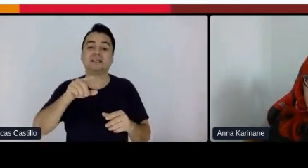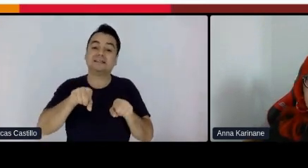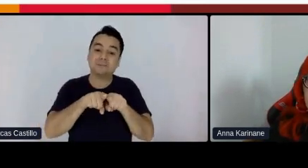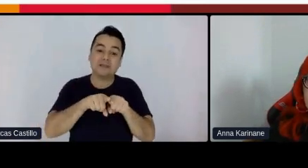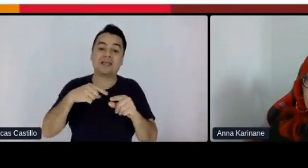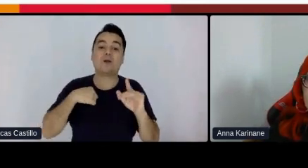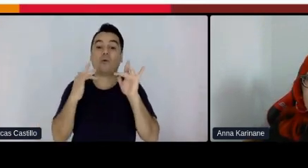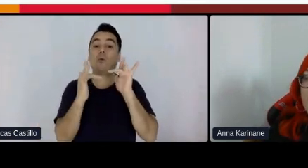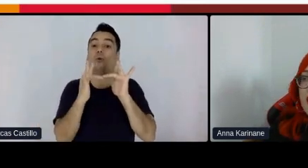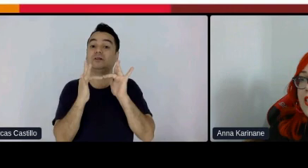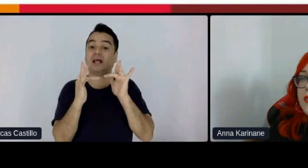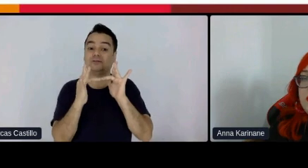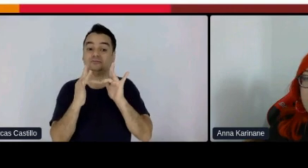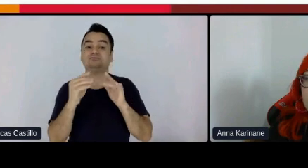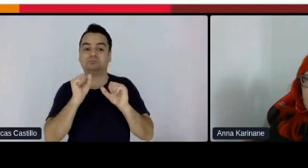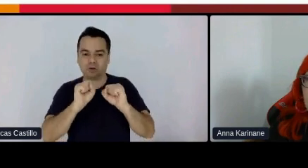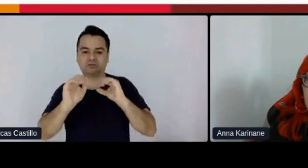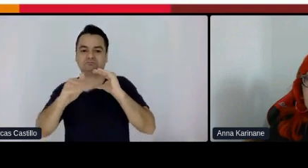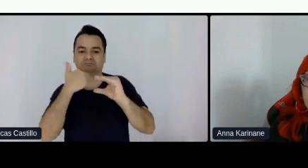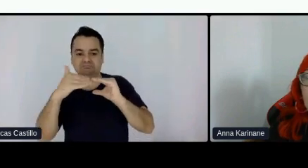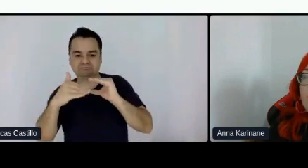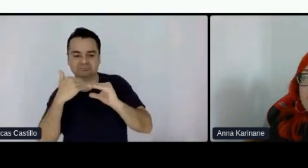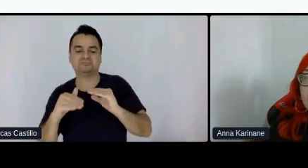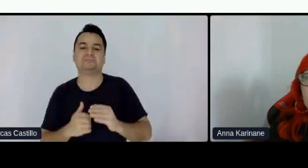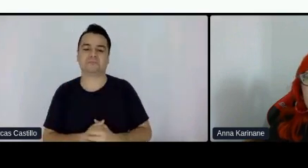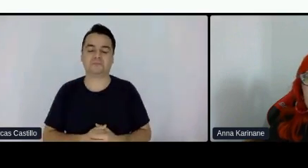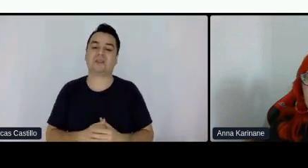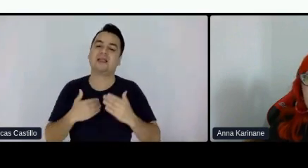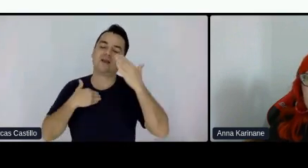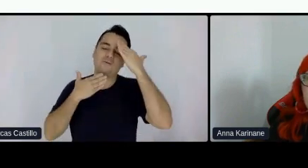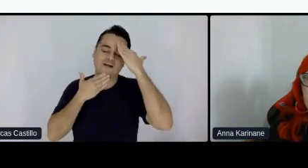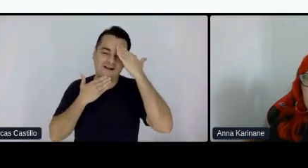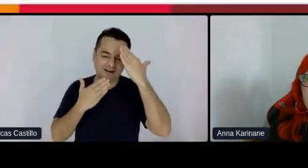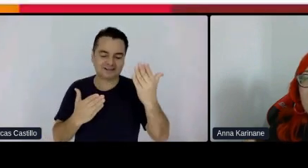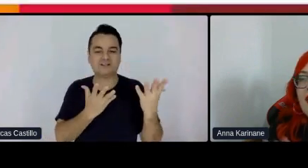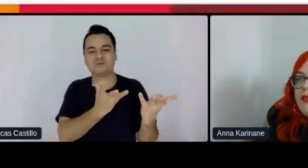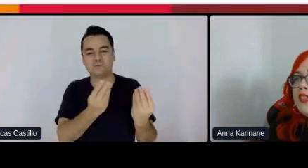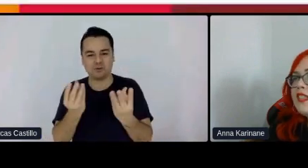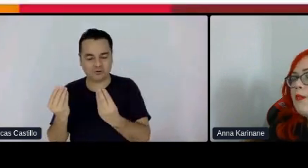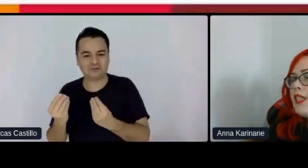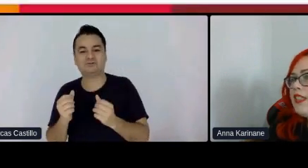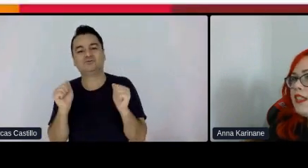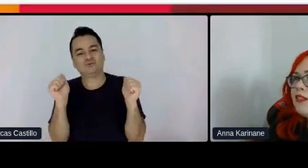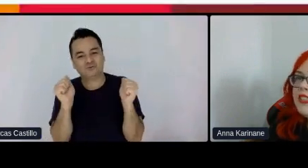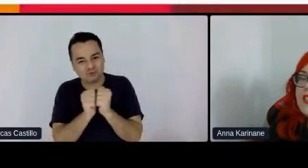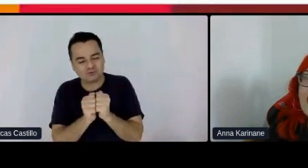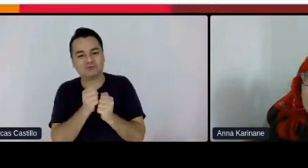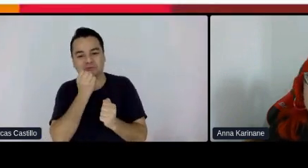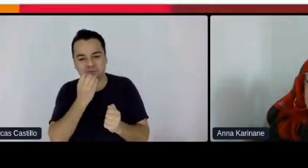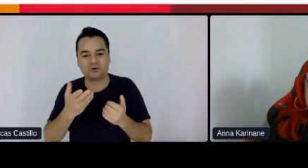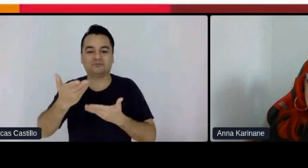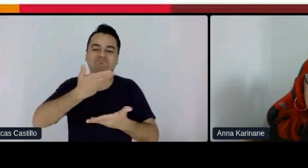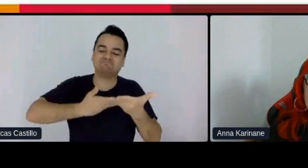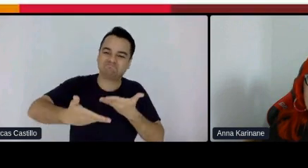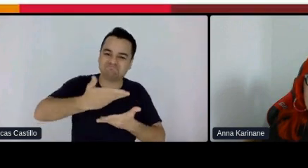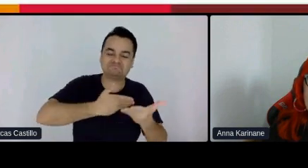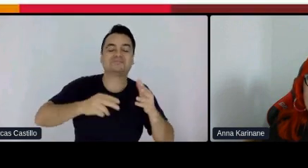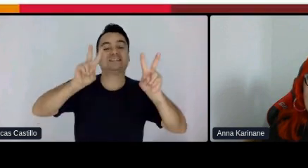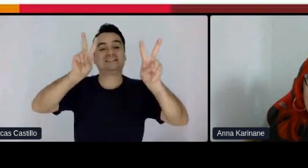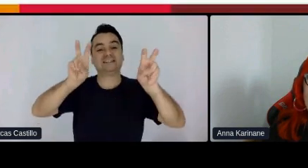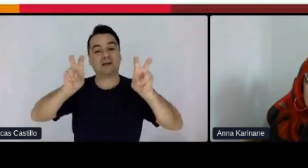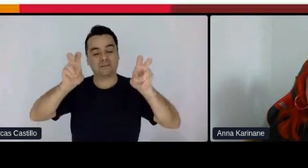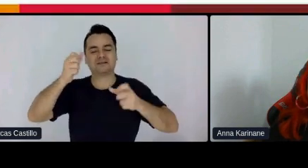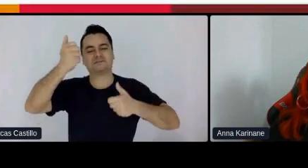meus contatos aqui. E eu agradeço muito por esse momento de estar com vocês apresentando esse tema